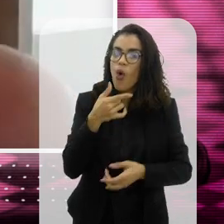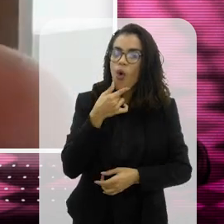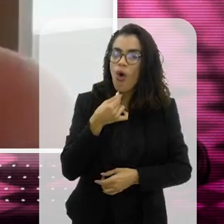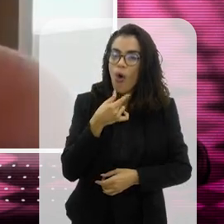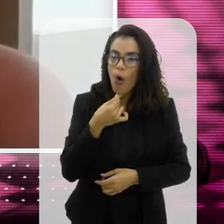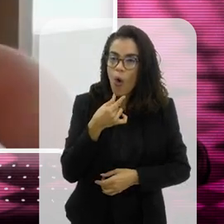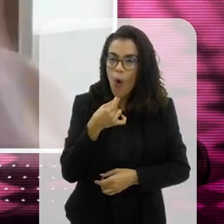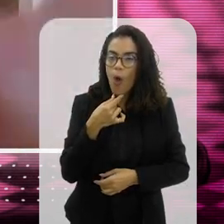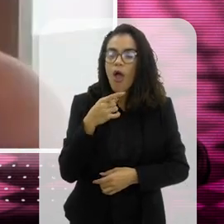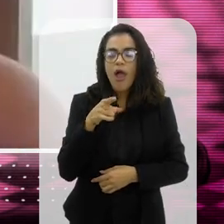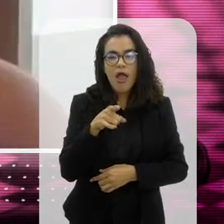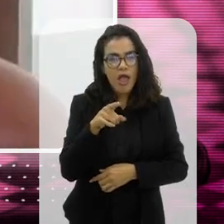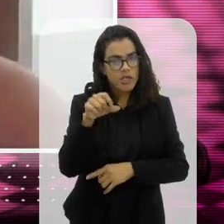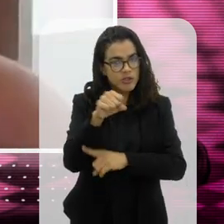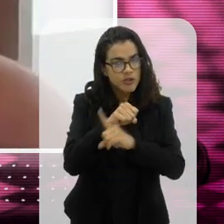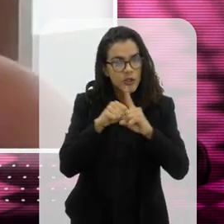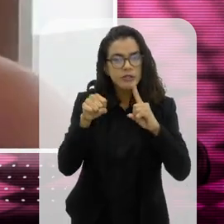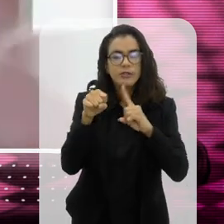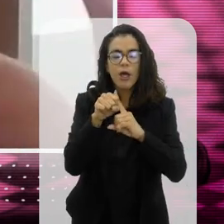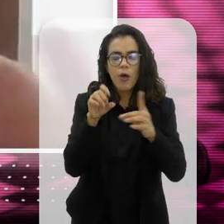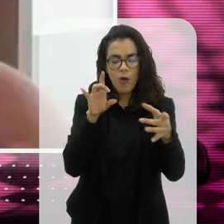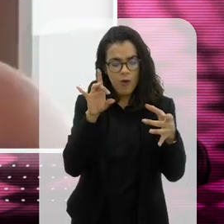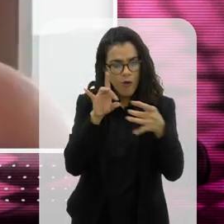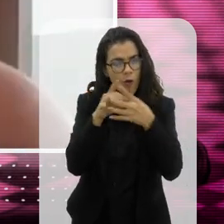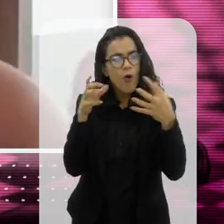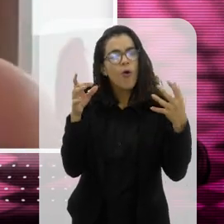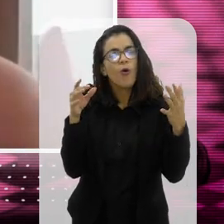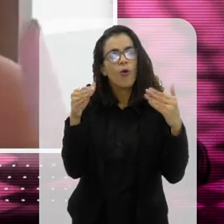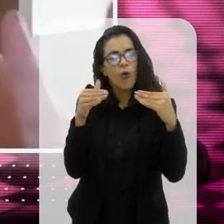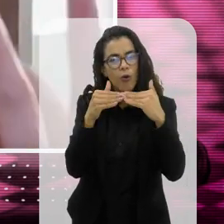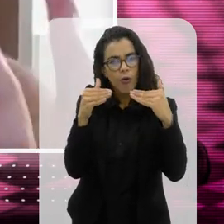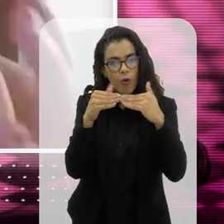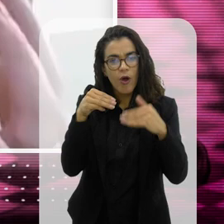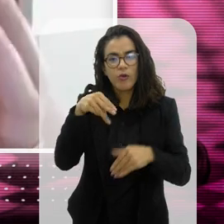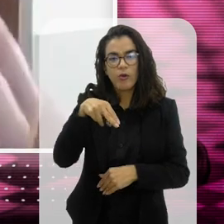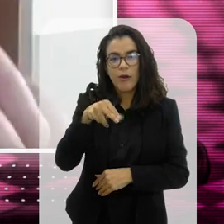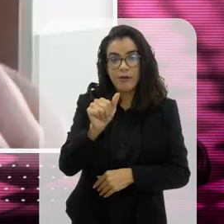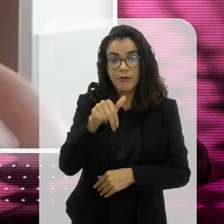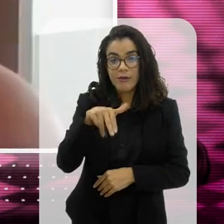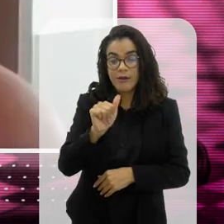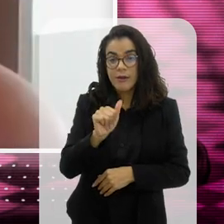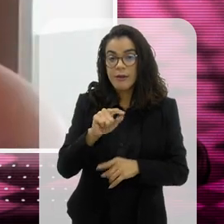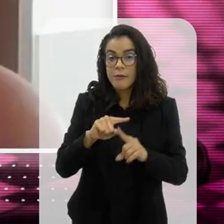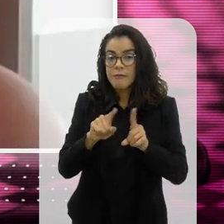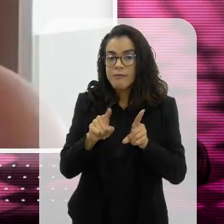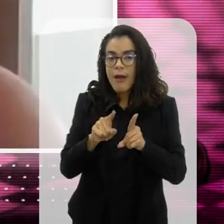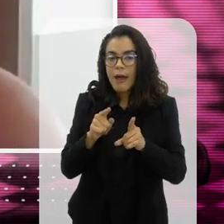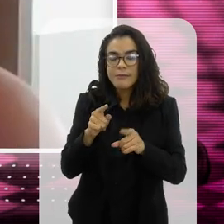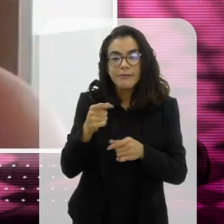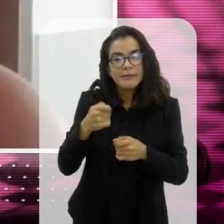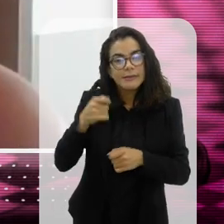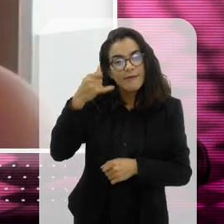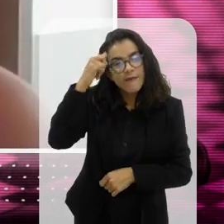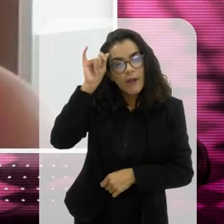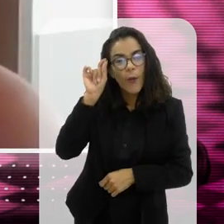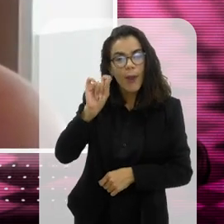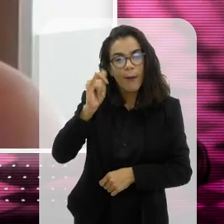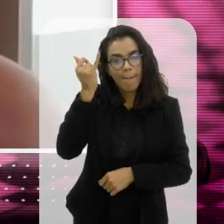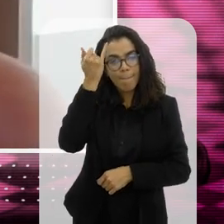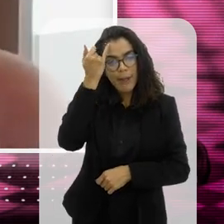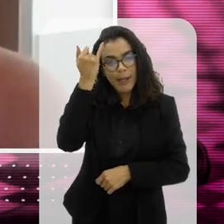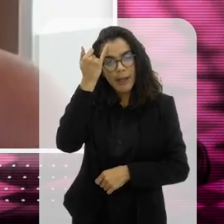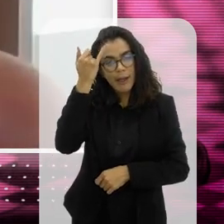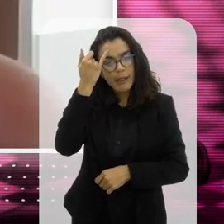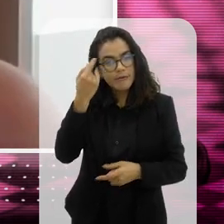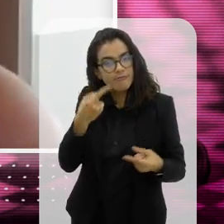novo, é um projeto que é social, eu concordo plenamente com o que a Nana traz, mas a gente não pode ter preguiça ou vergonha